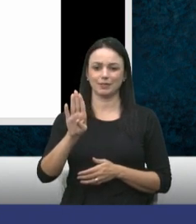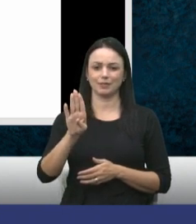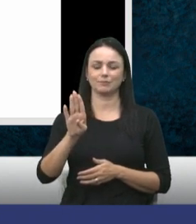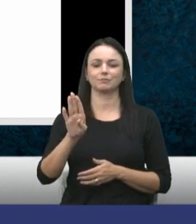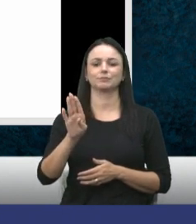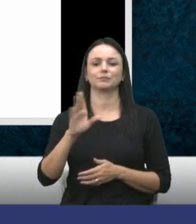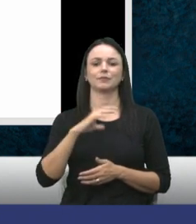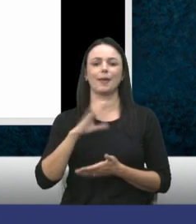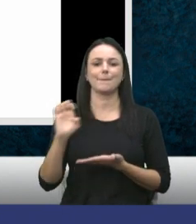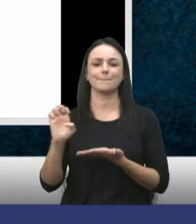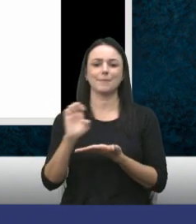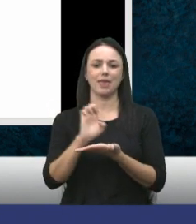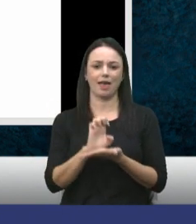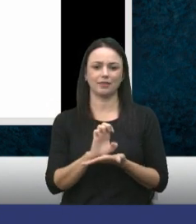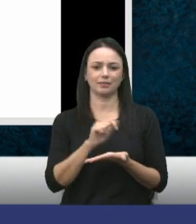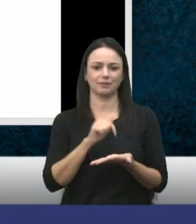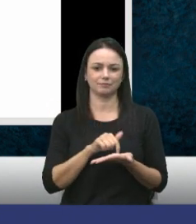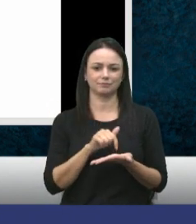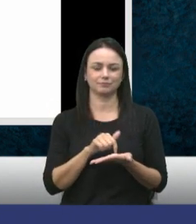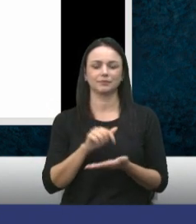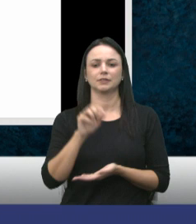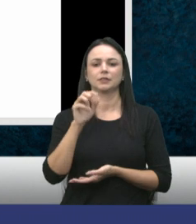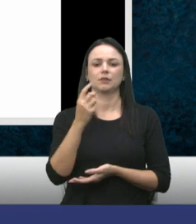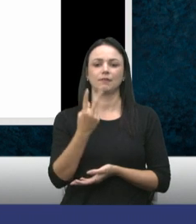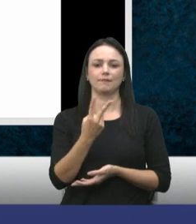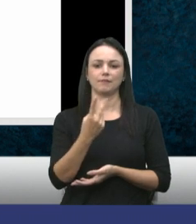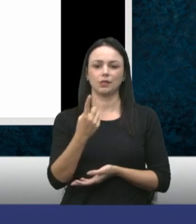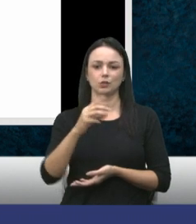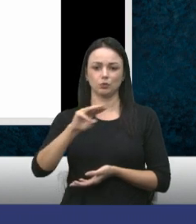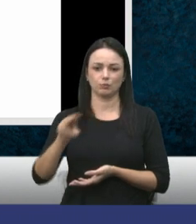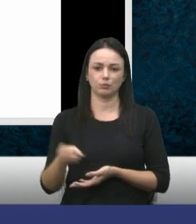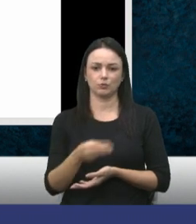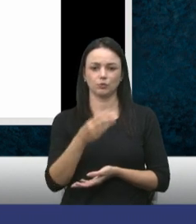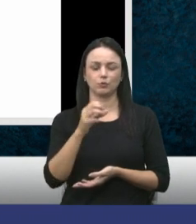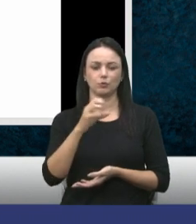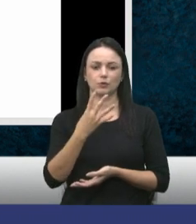empenhadas foram de R$